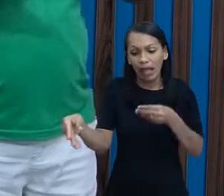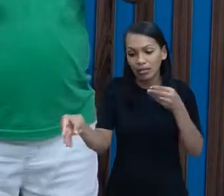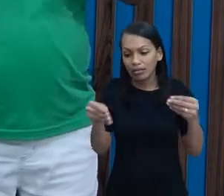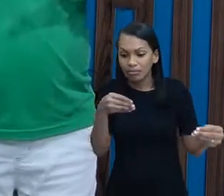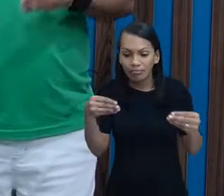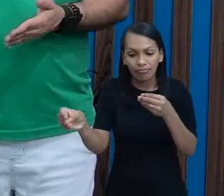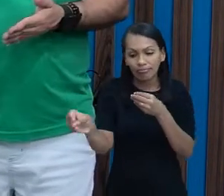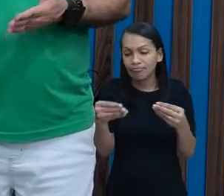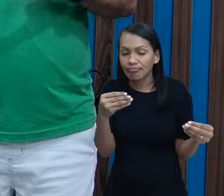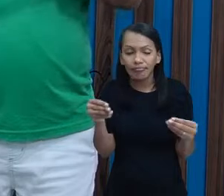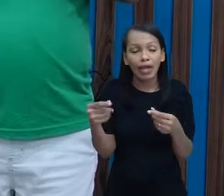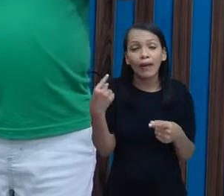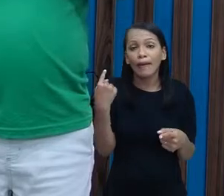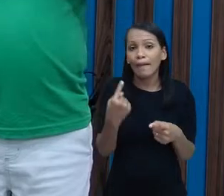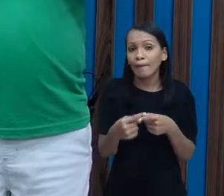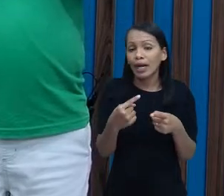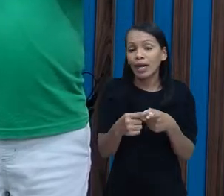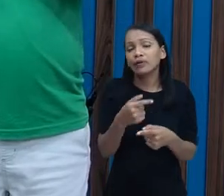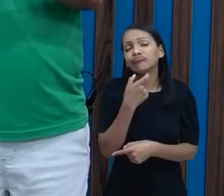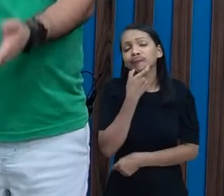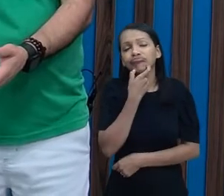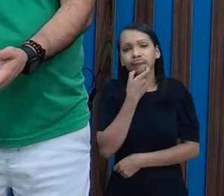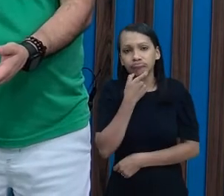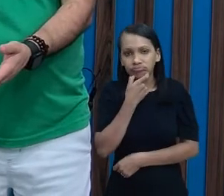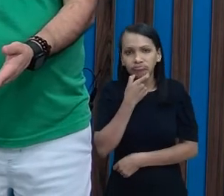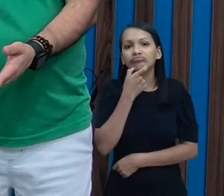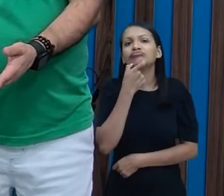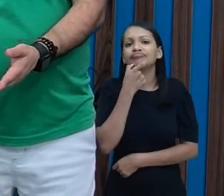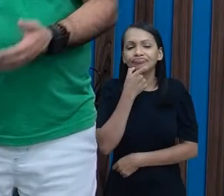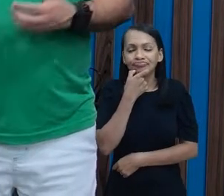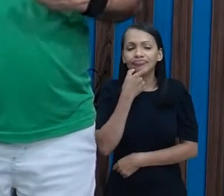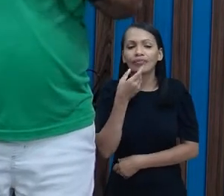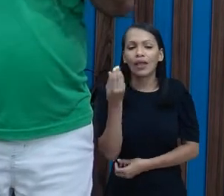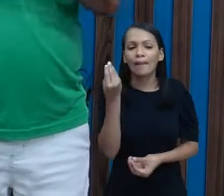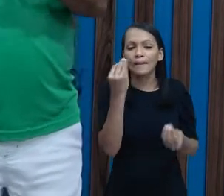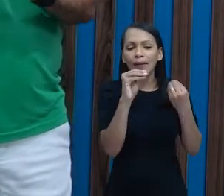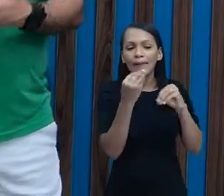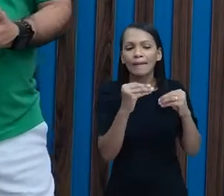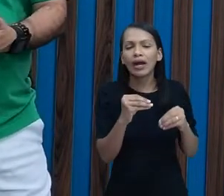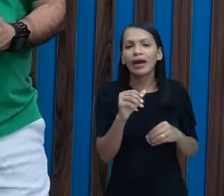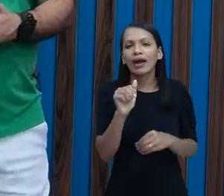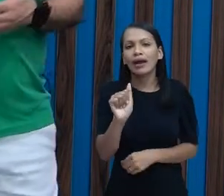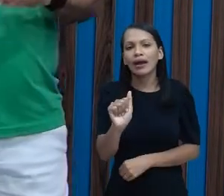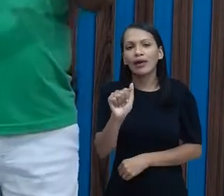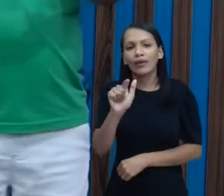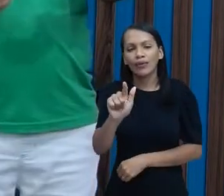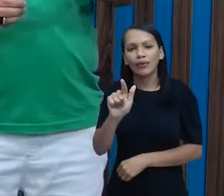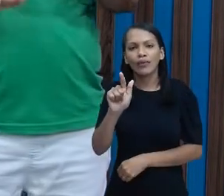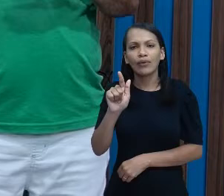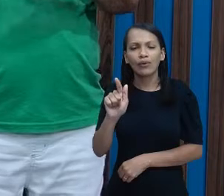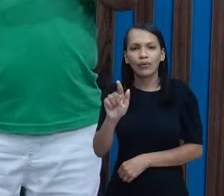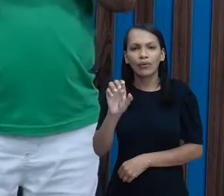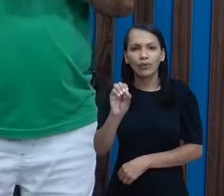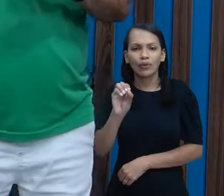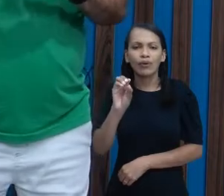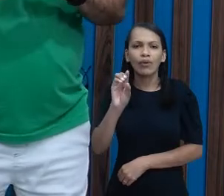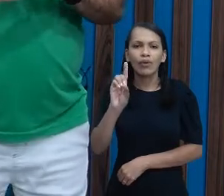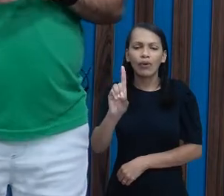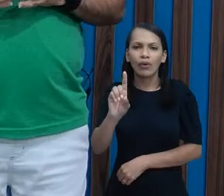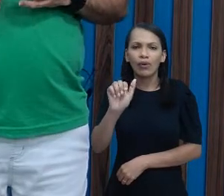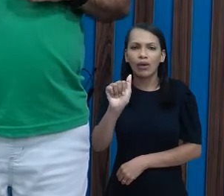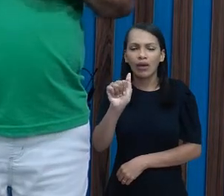vão introduzir a produção do algodão, do tecido de algodão, que era mais